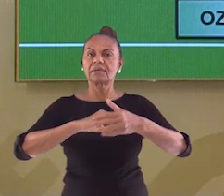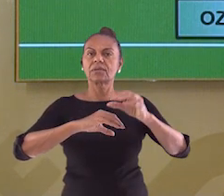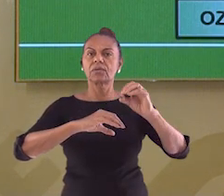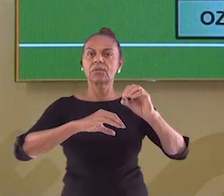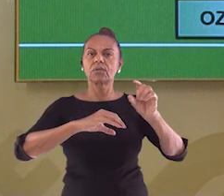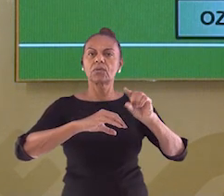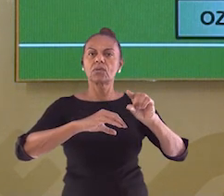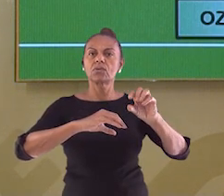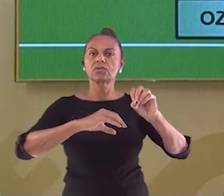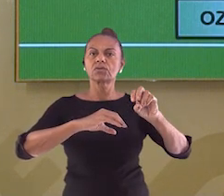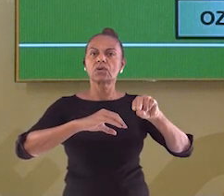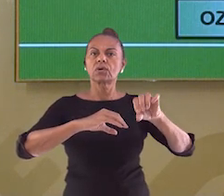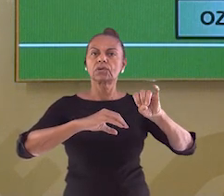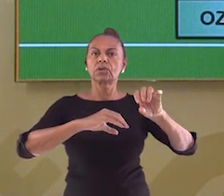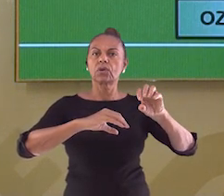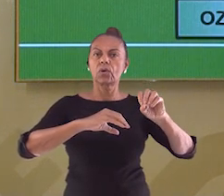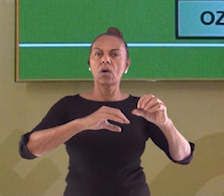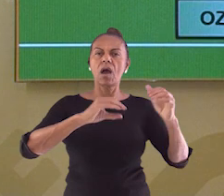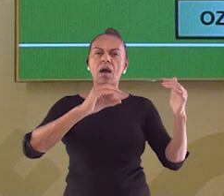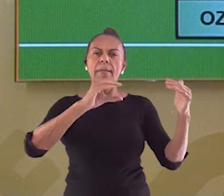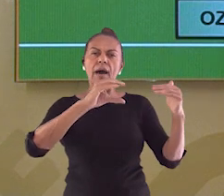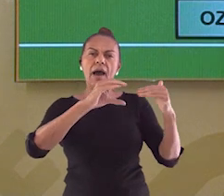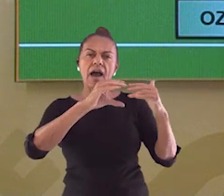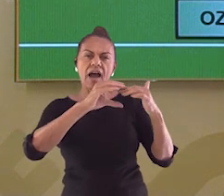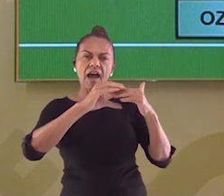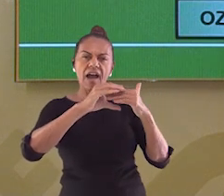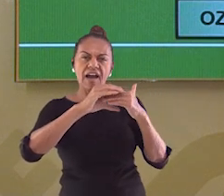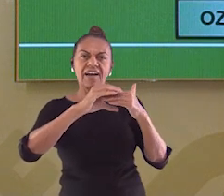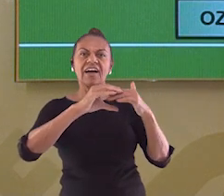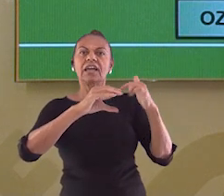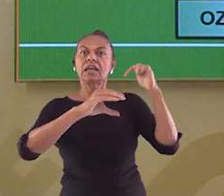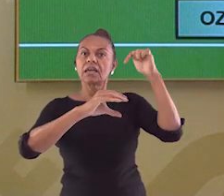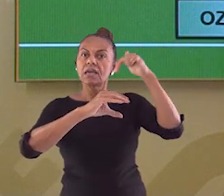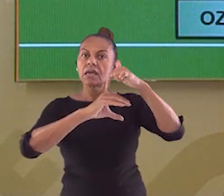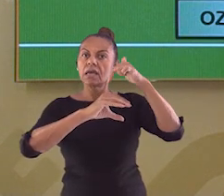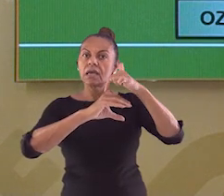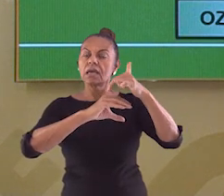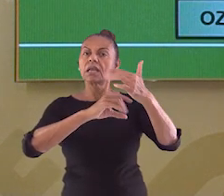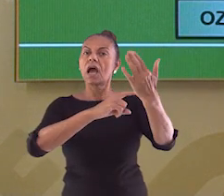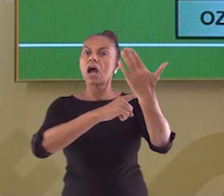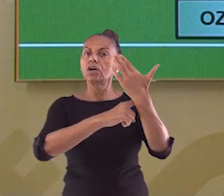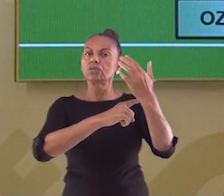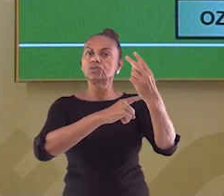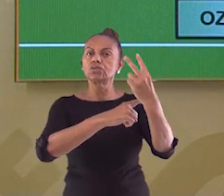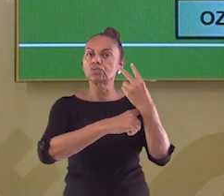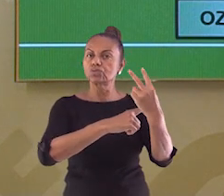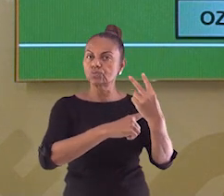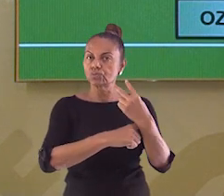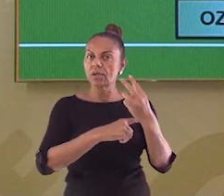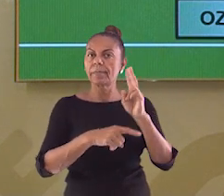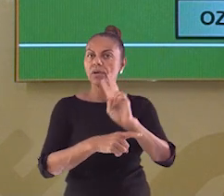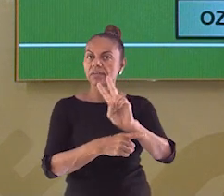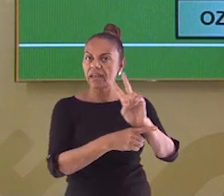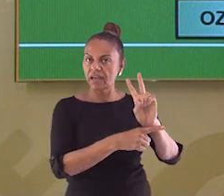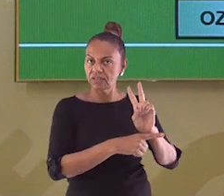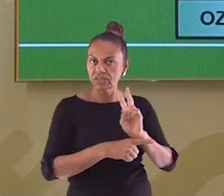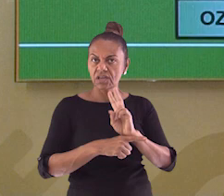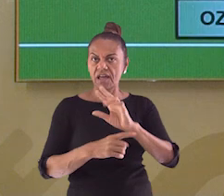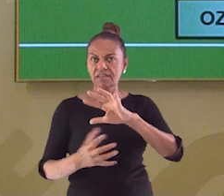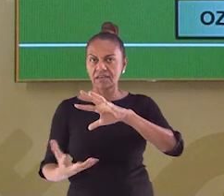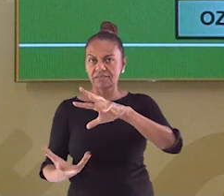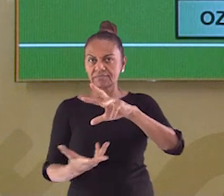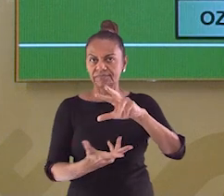de ozônio. Quando se encontra nesta camada, o ozônio é benéfico e necessário à vida na